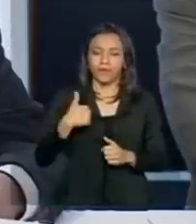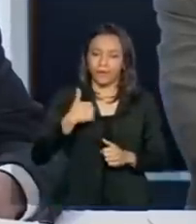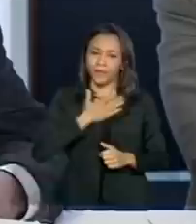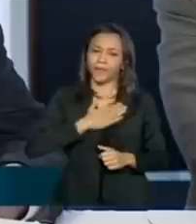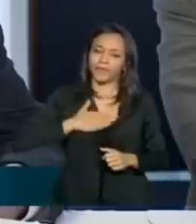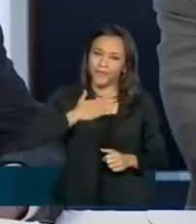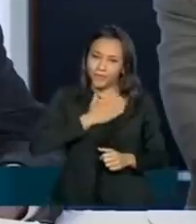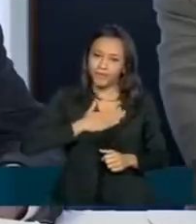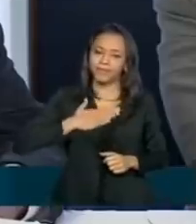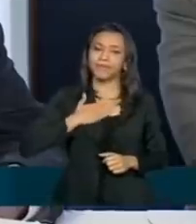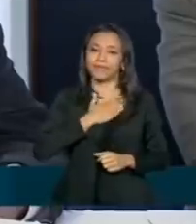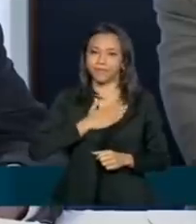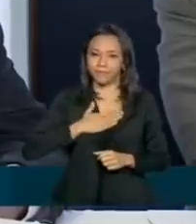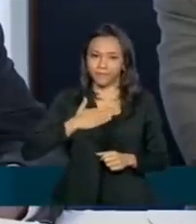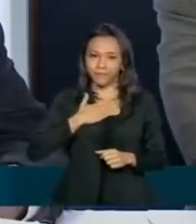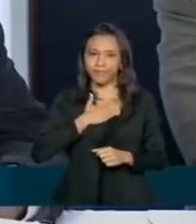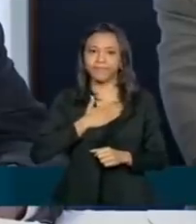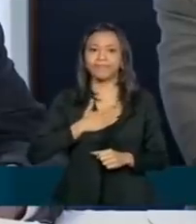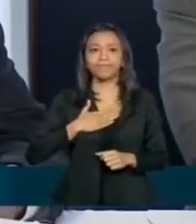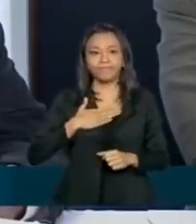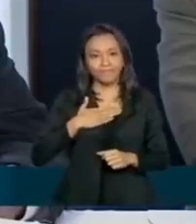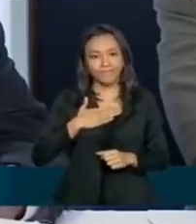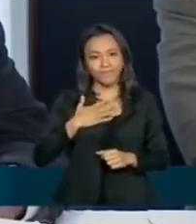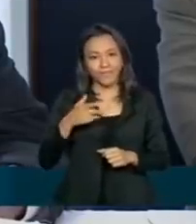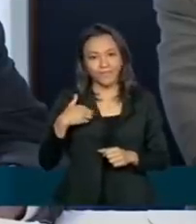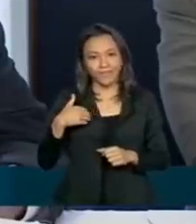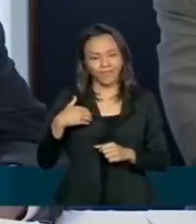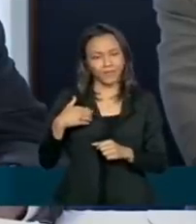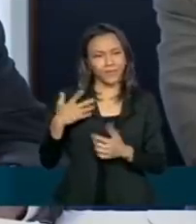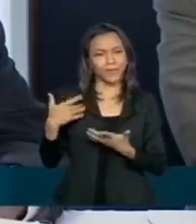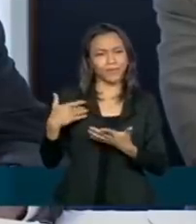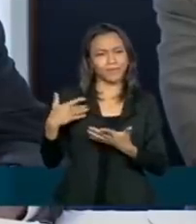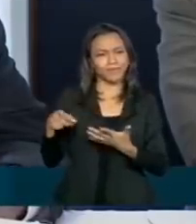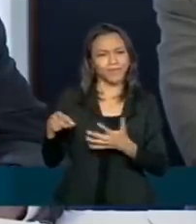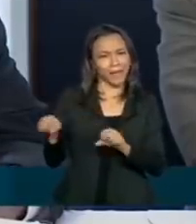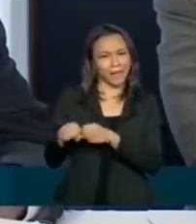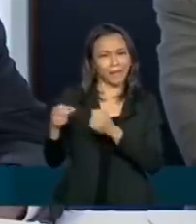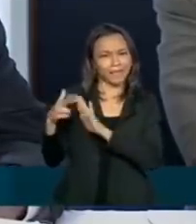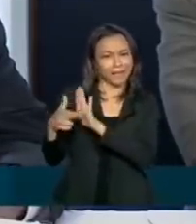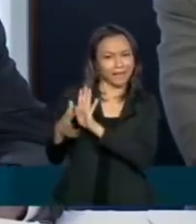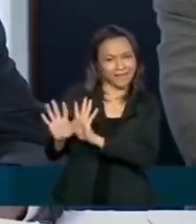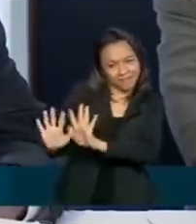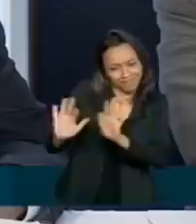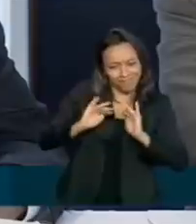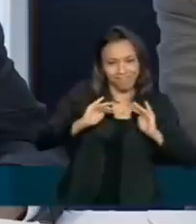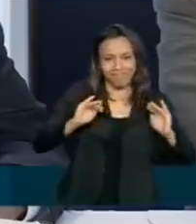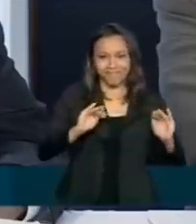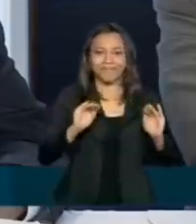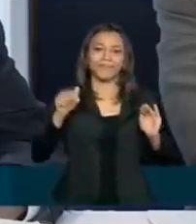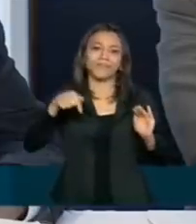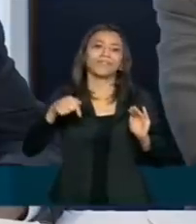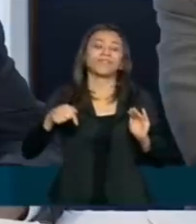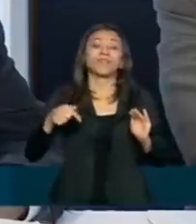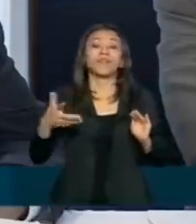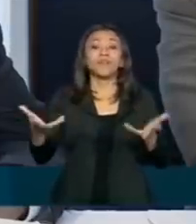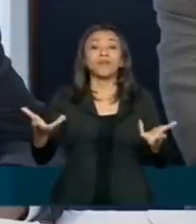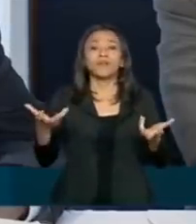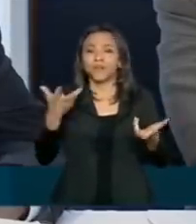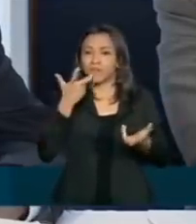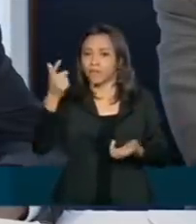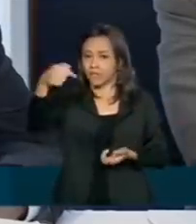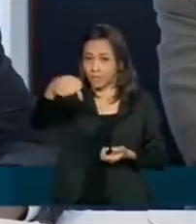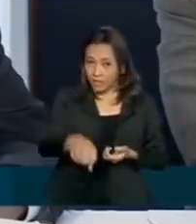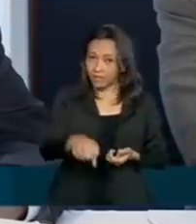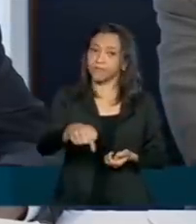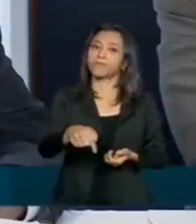usar aqui, mais ou menos, a quebra de protocolo que o senhor quebrou conosco lá, ainda na Operação Acolhida, e eu queria quebrar